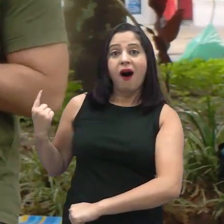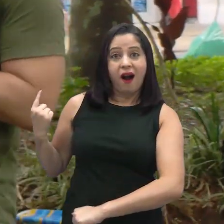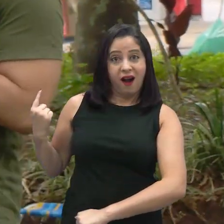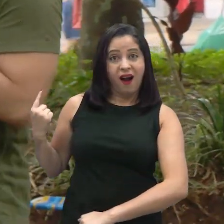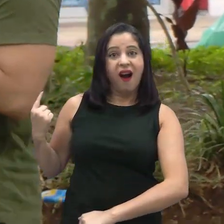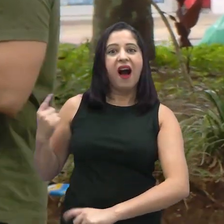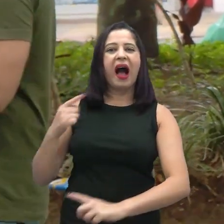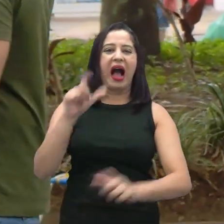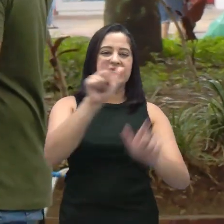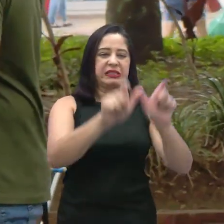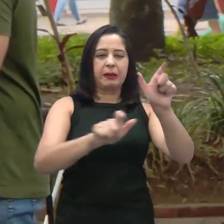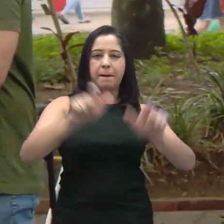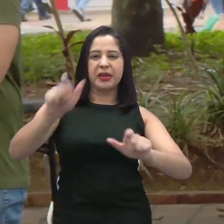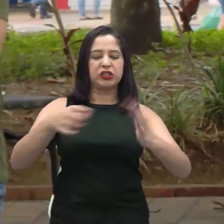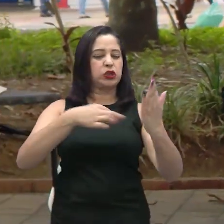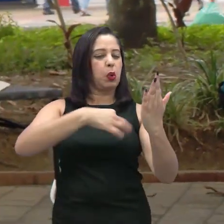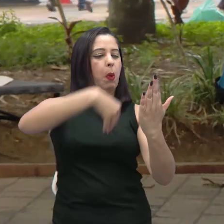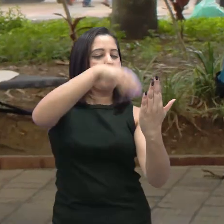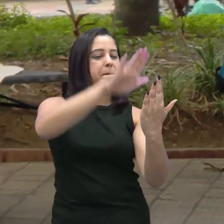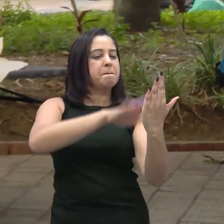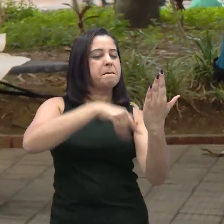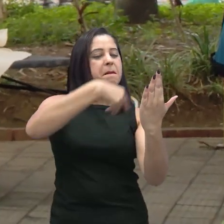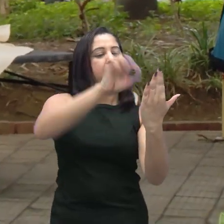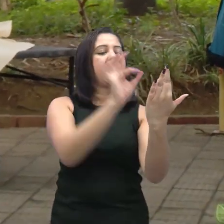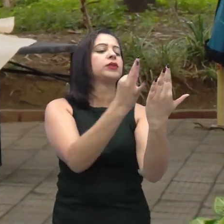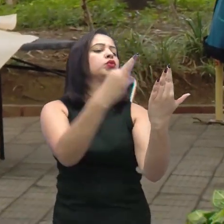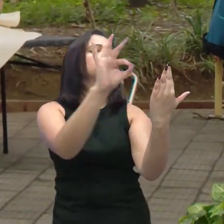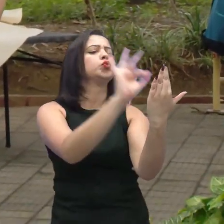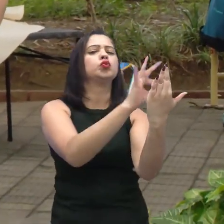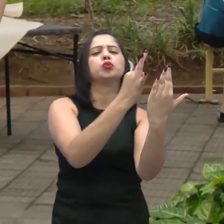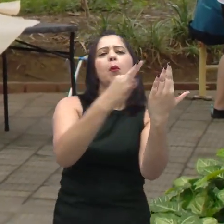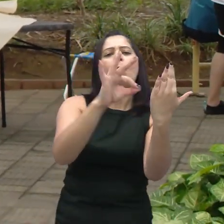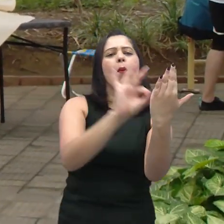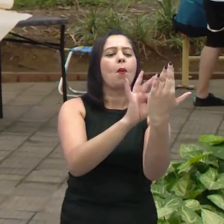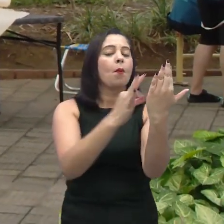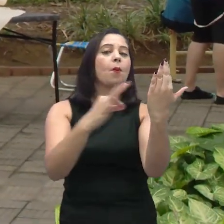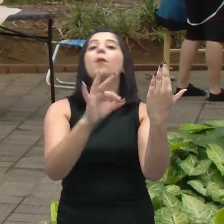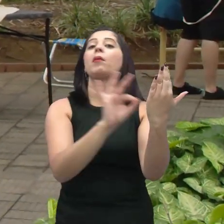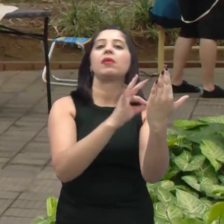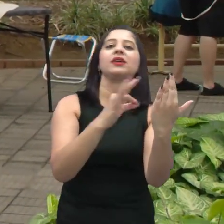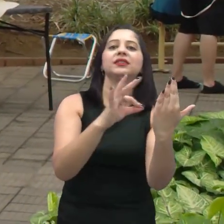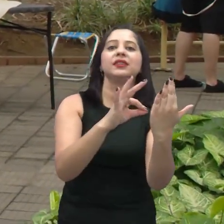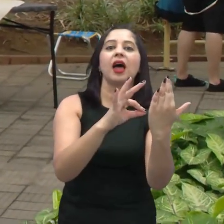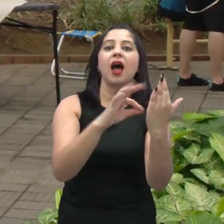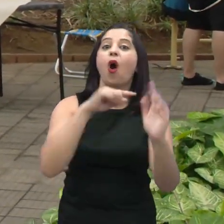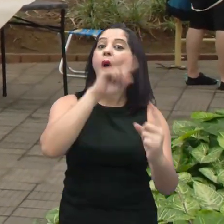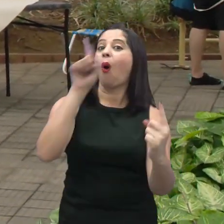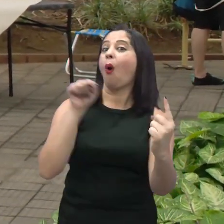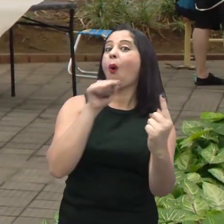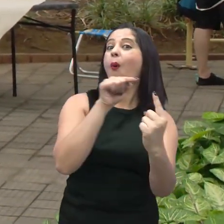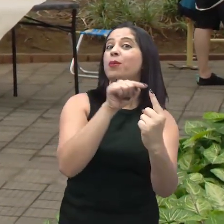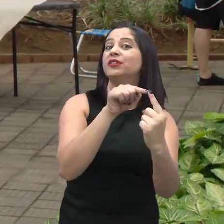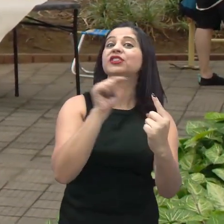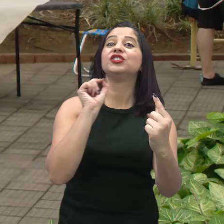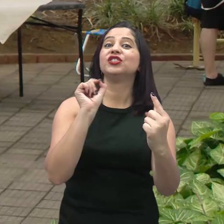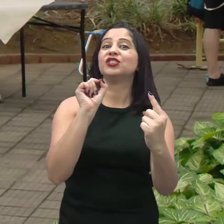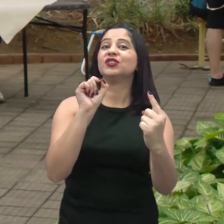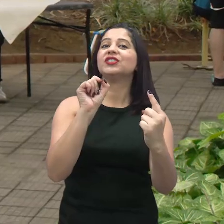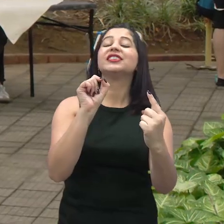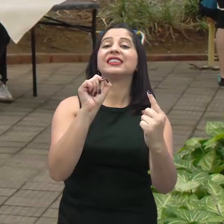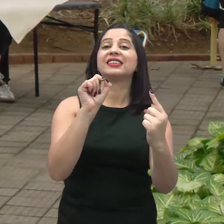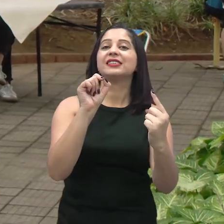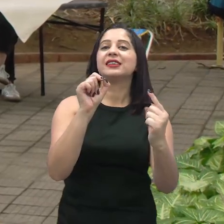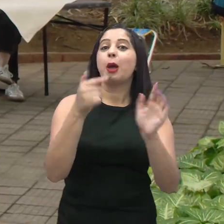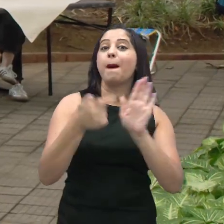mim, artistas produzindo umas telas penduradas em andaime, é justamente a proposta desse projeto que está